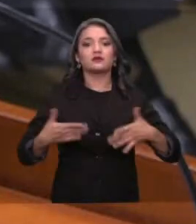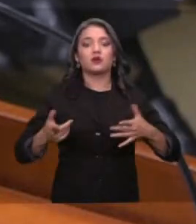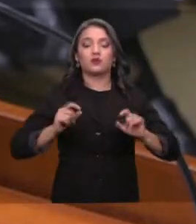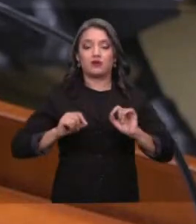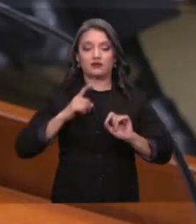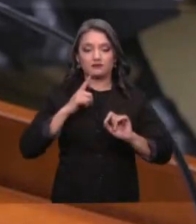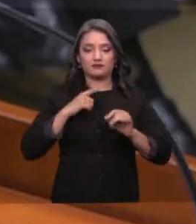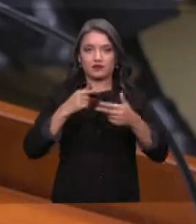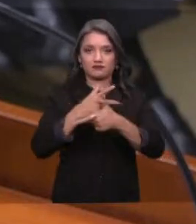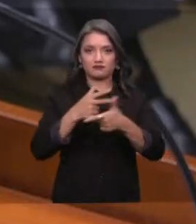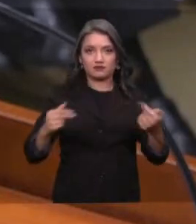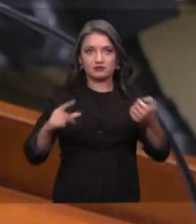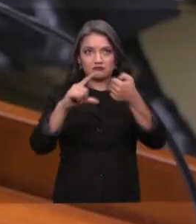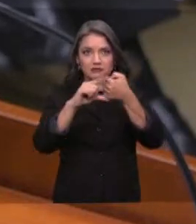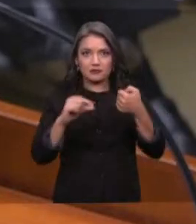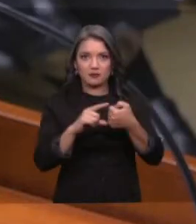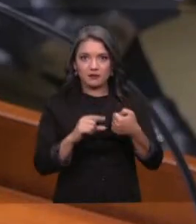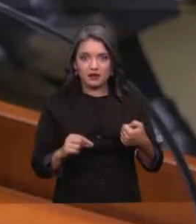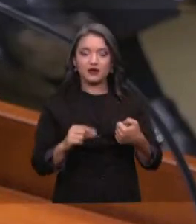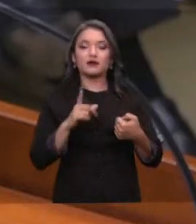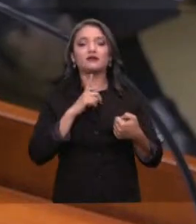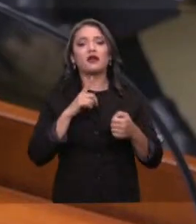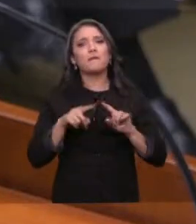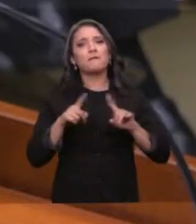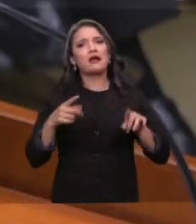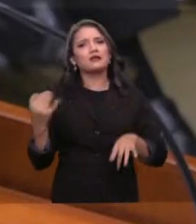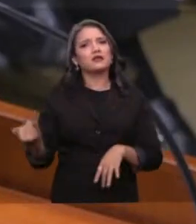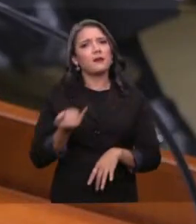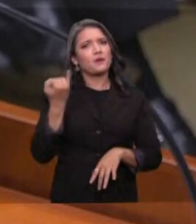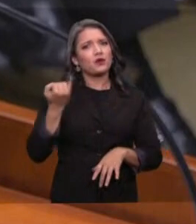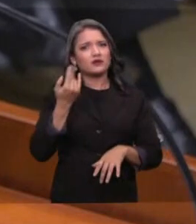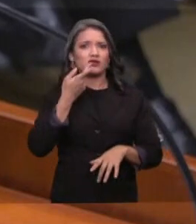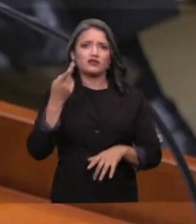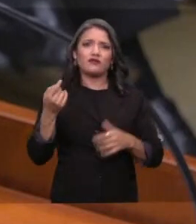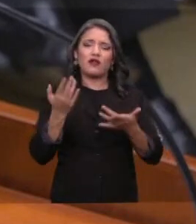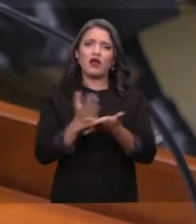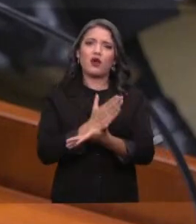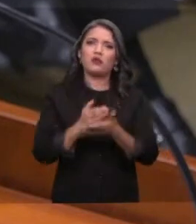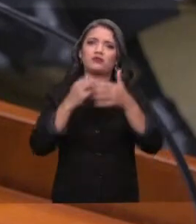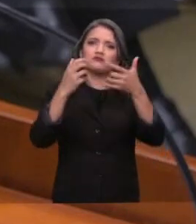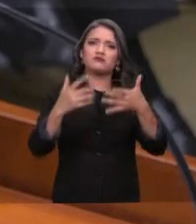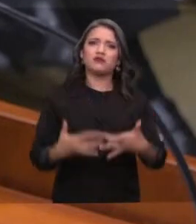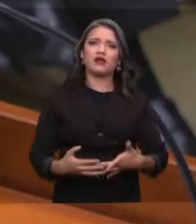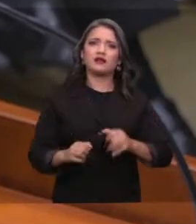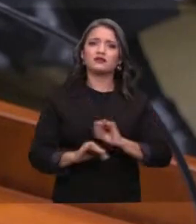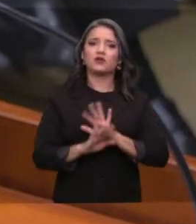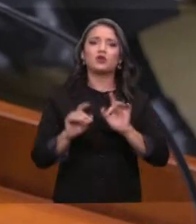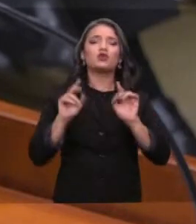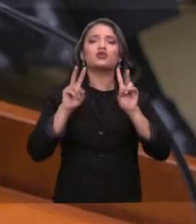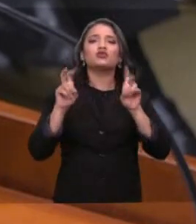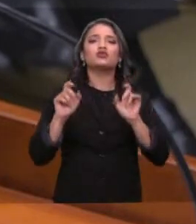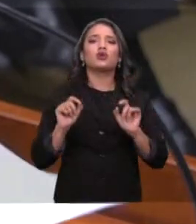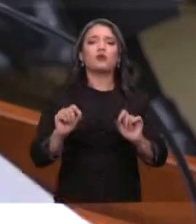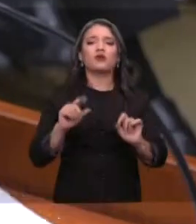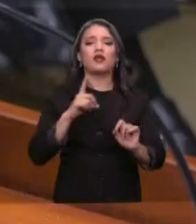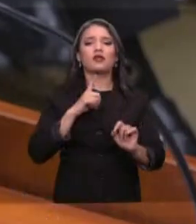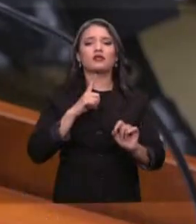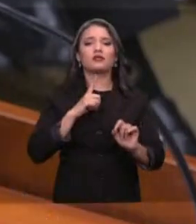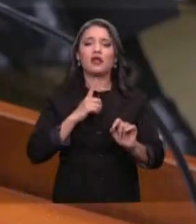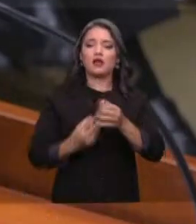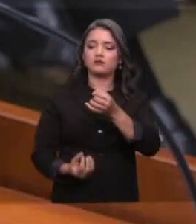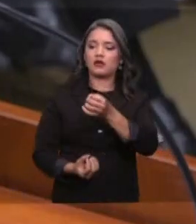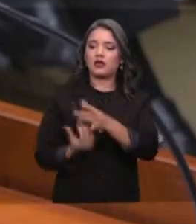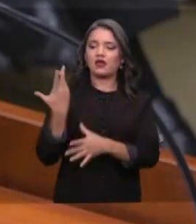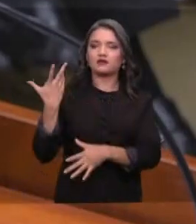envolvem cada um dos dispositivos, é relevante fazer brevíssimas considerações sobre a questão da implementação da figura do juiz